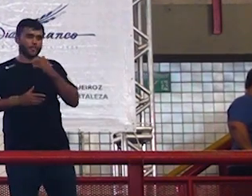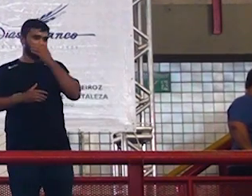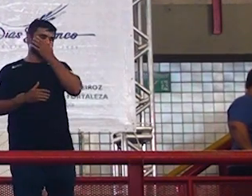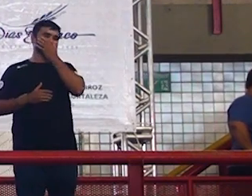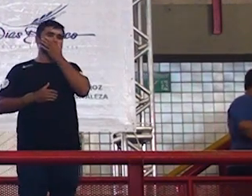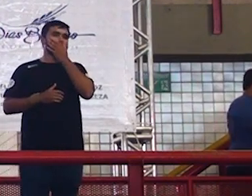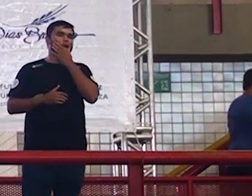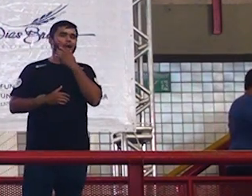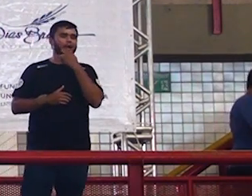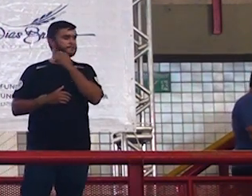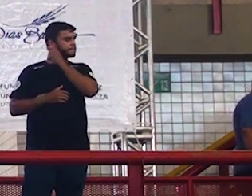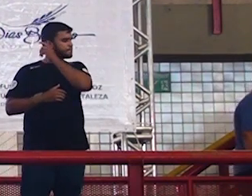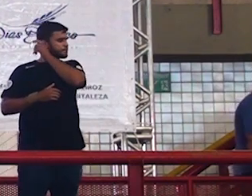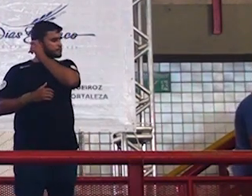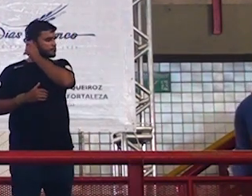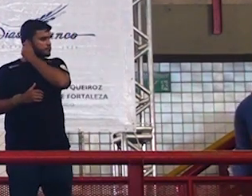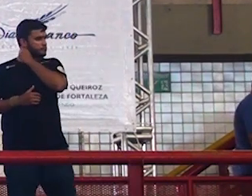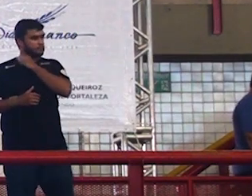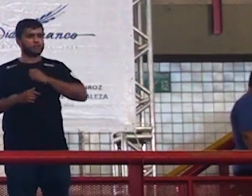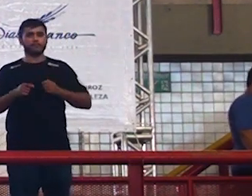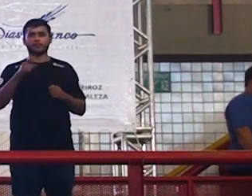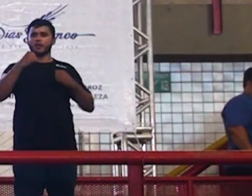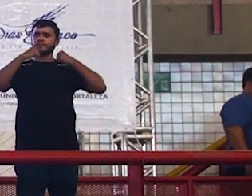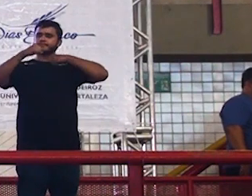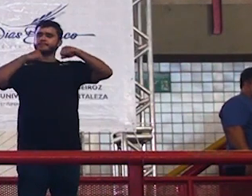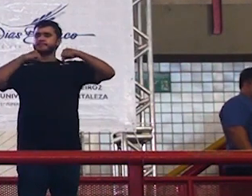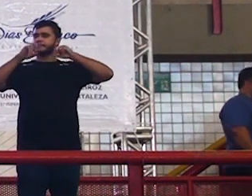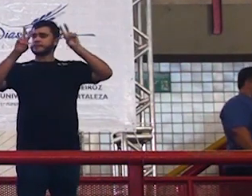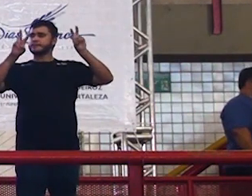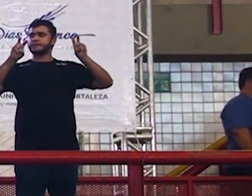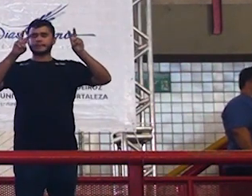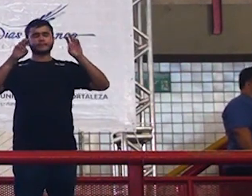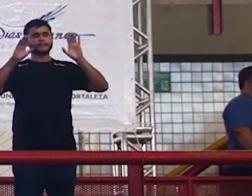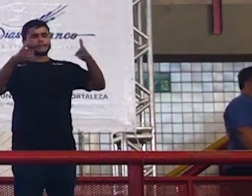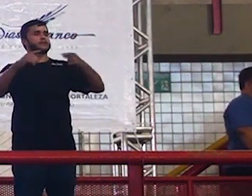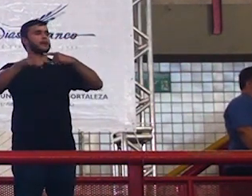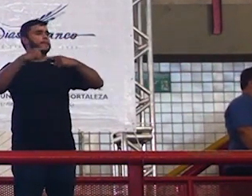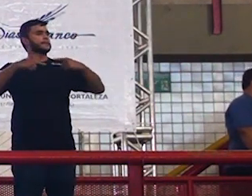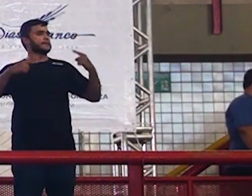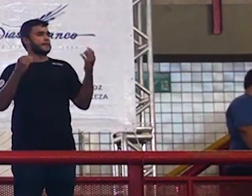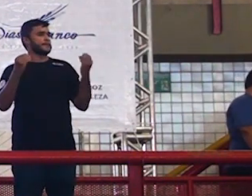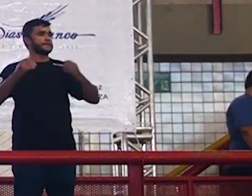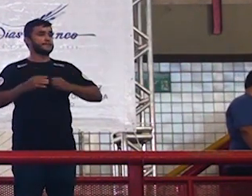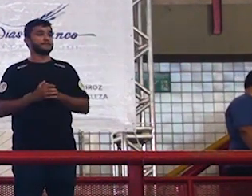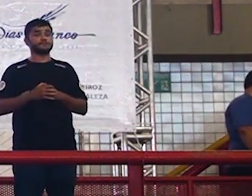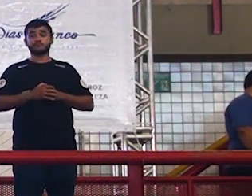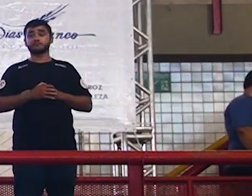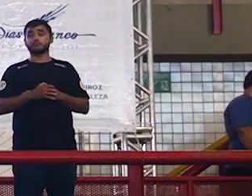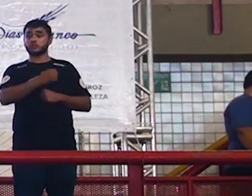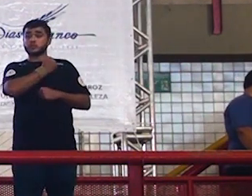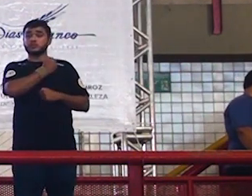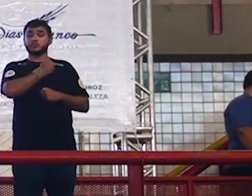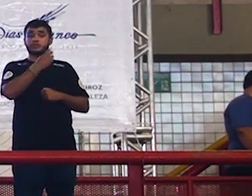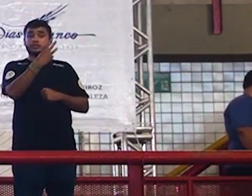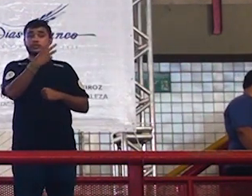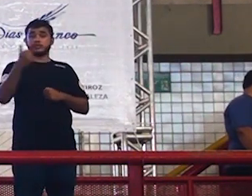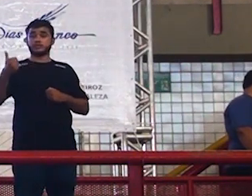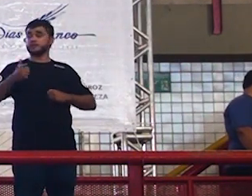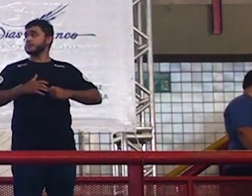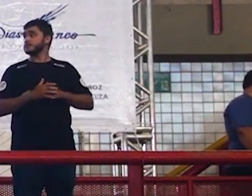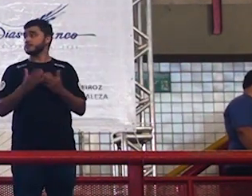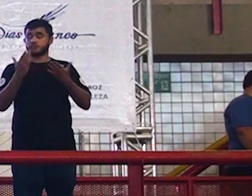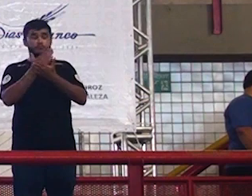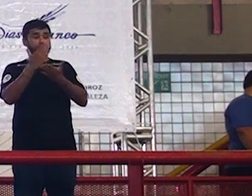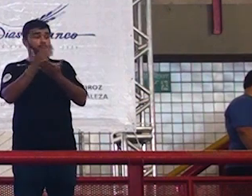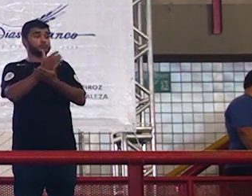Mas primeiro, antes de começar o debate em torno da nossa apostila, página 31.